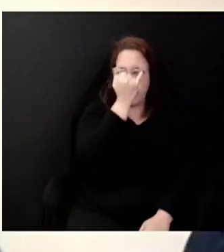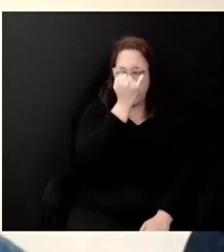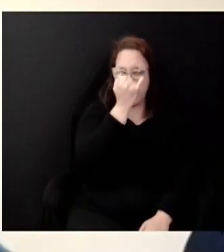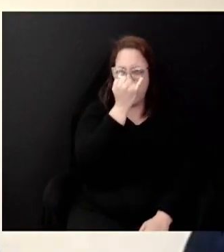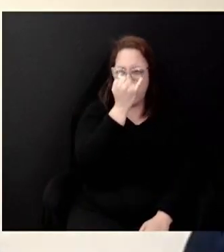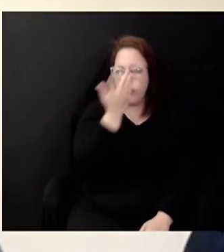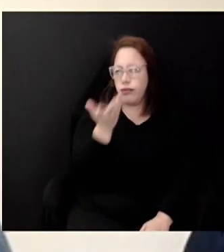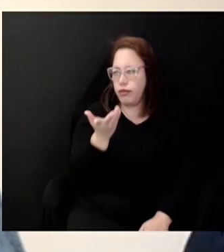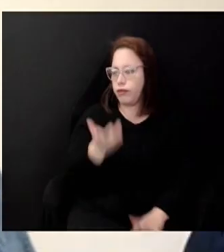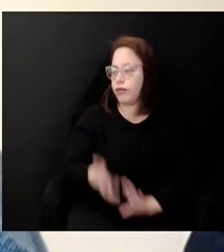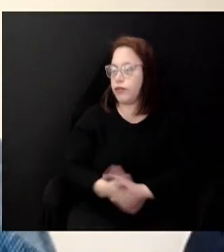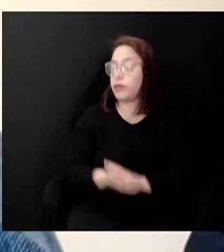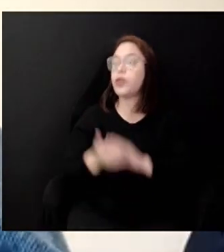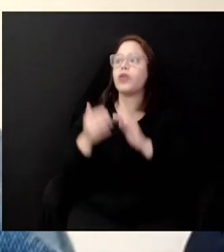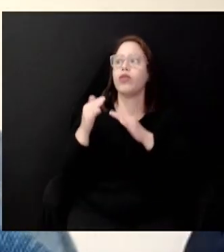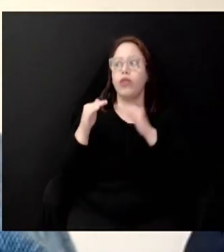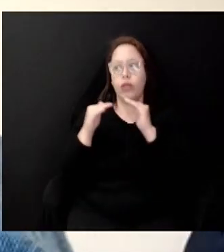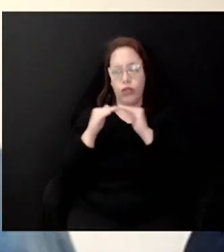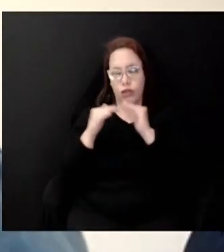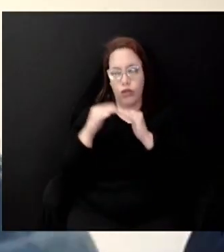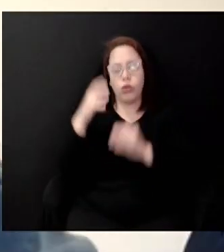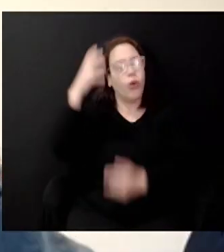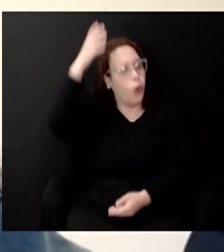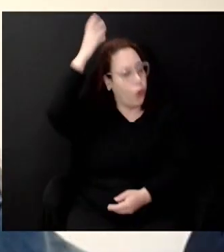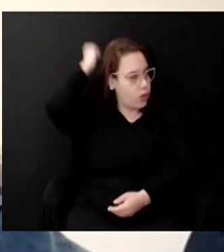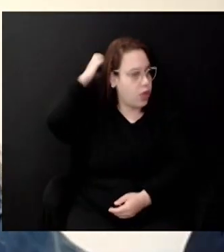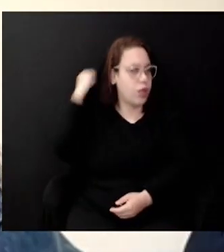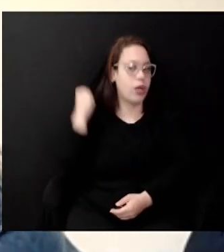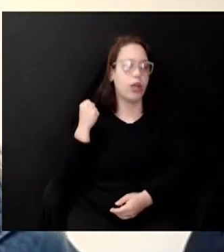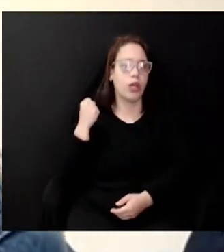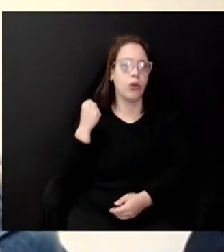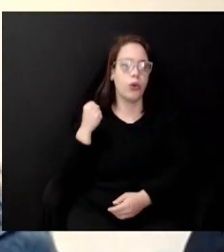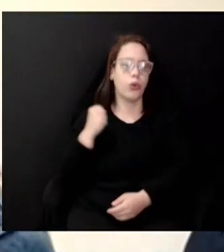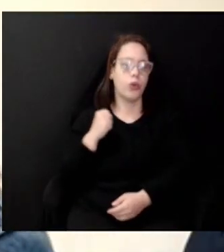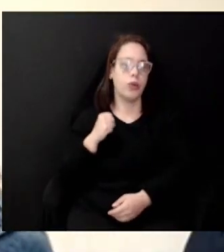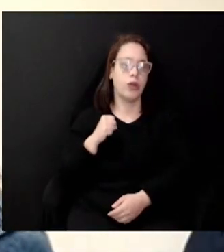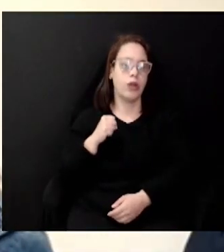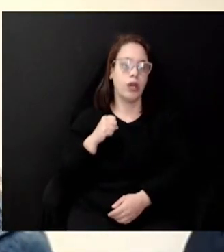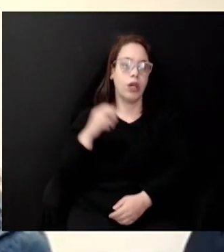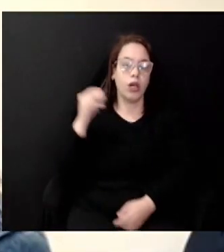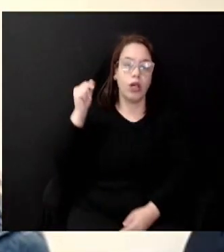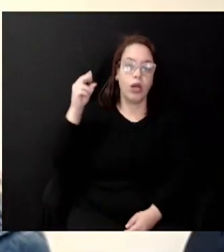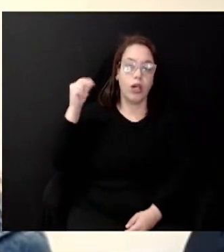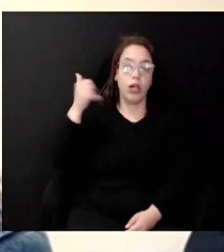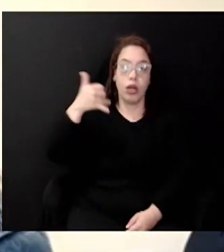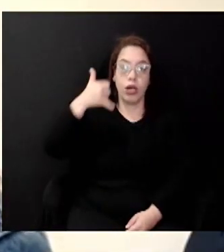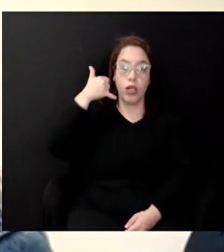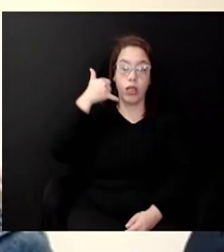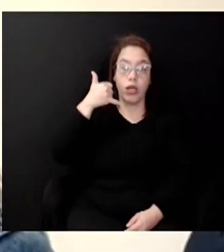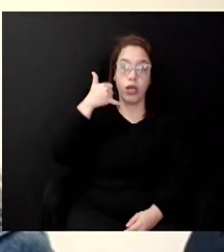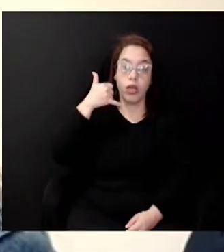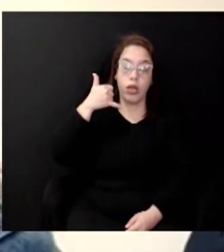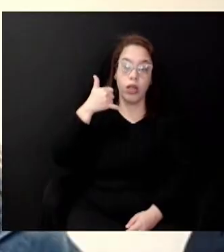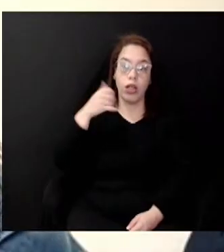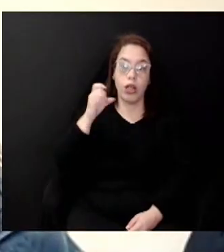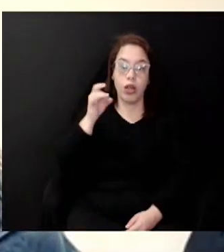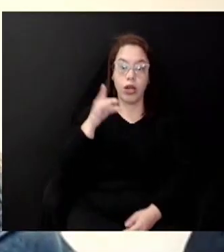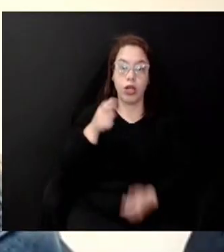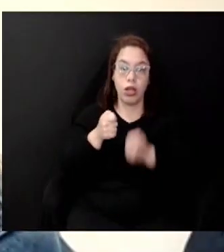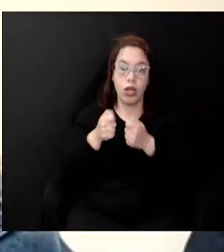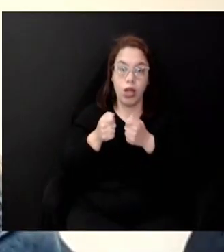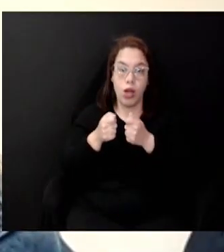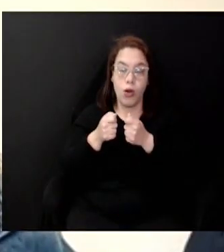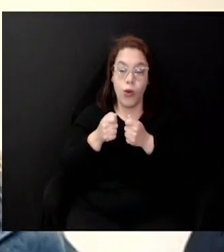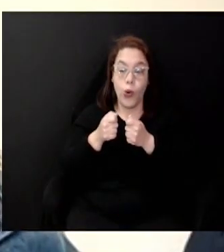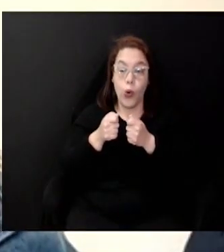Com certeza, Rúbia. Se a gente. Eu sou da época do celular quando tinha só aquele jogo da cobrinha, né?